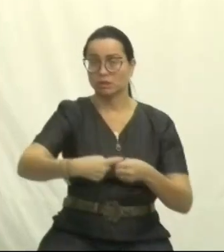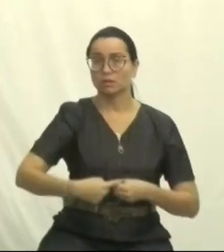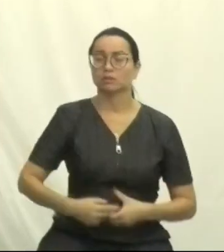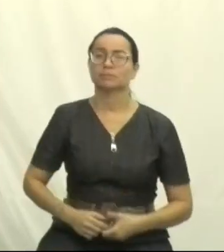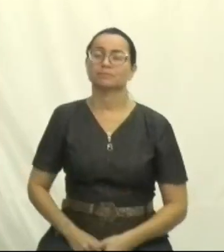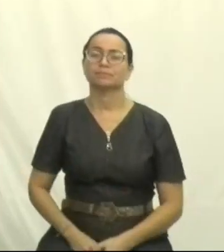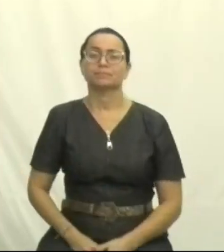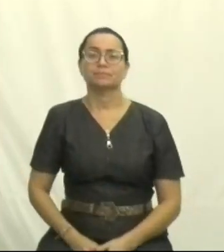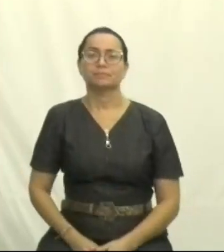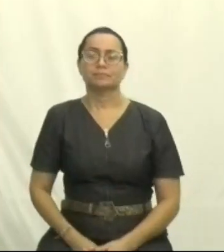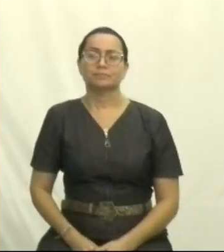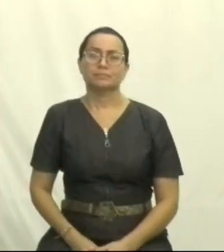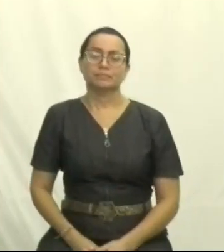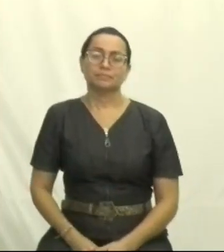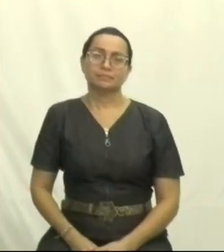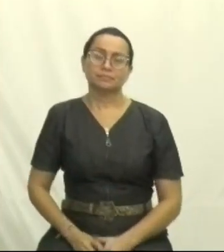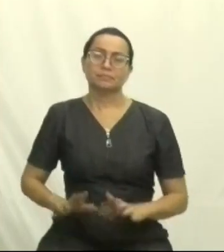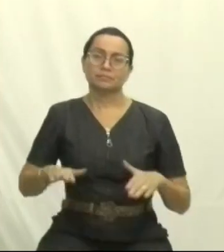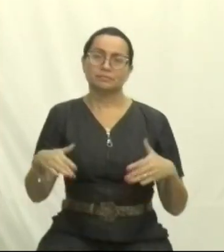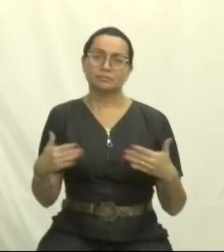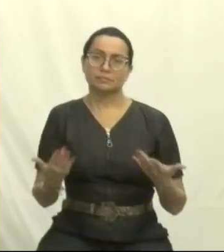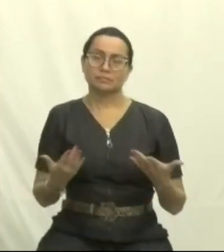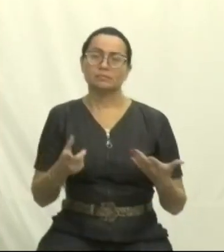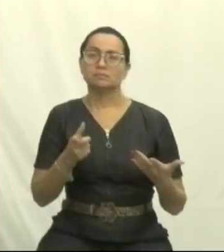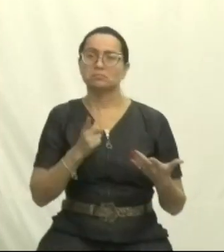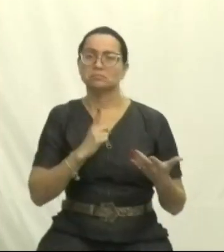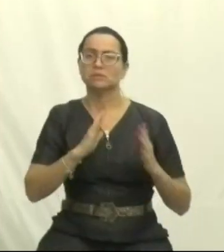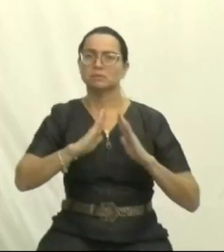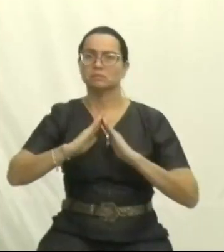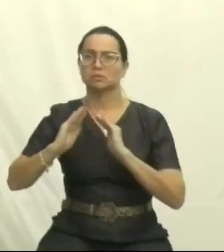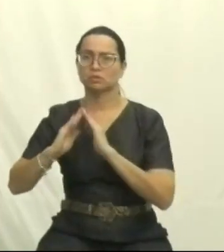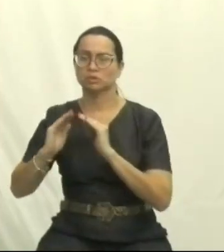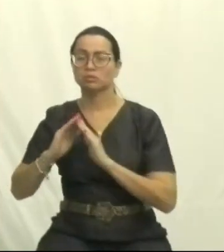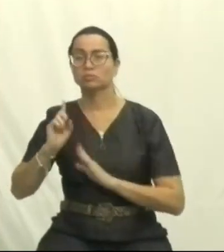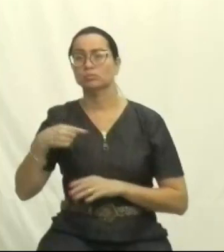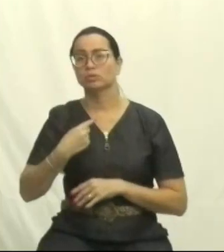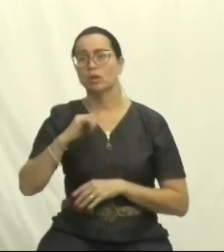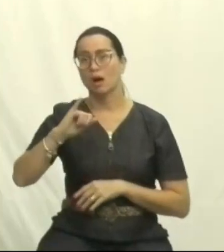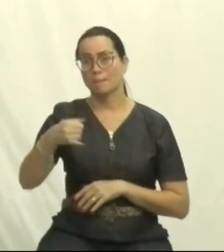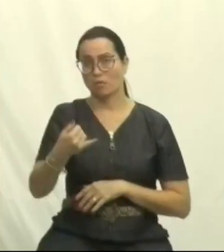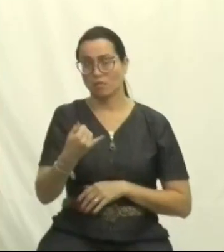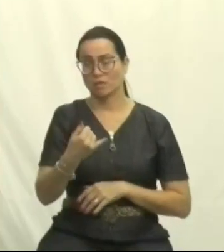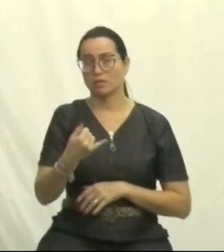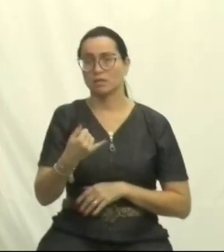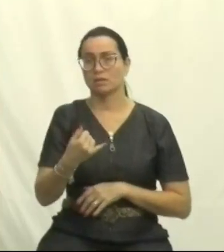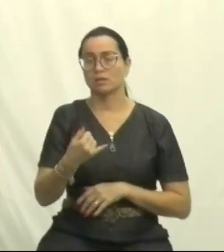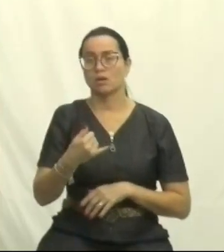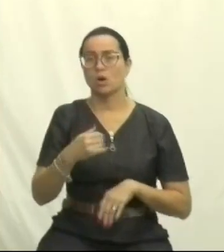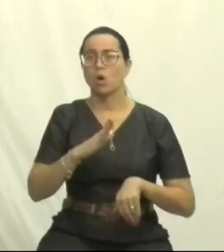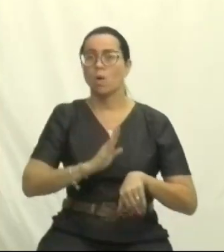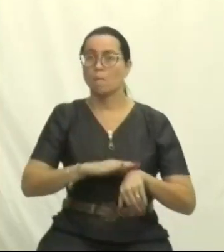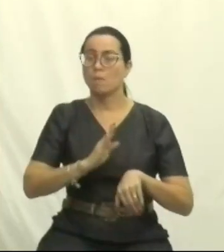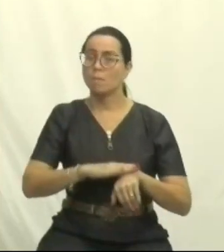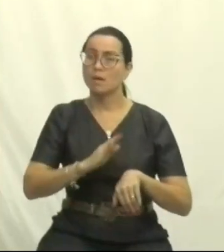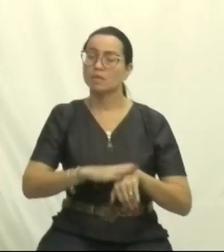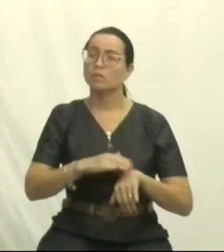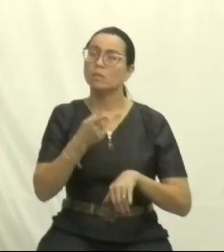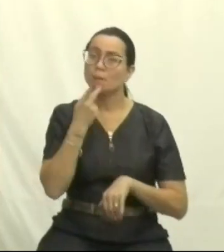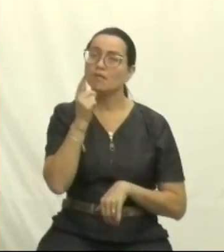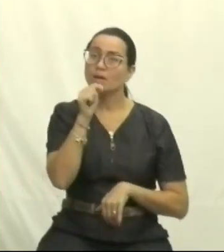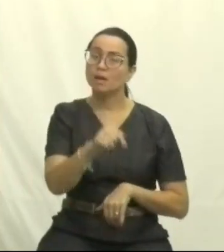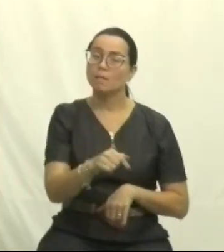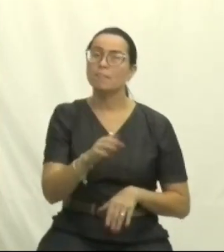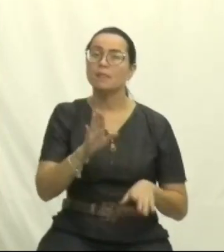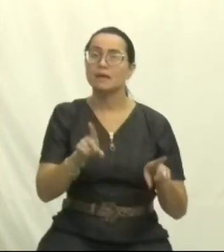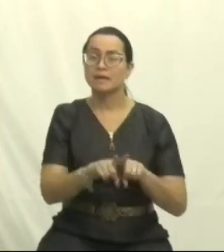algumas demandas que aproveitamos o momento para levar, e também vamos com